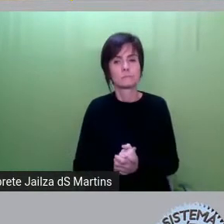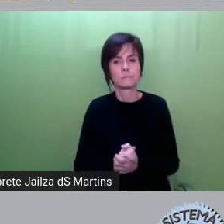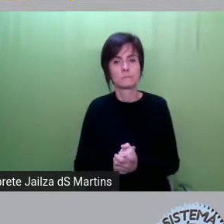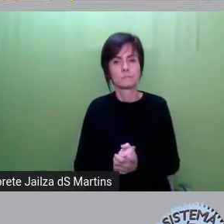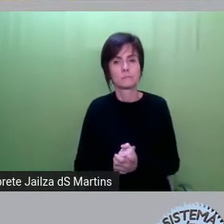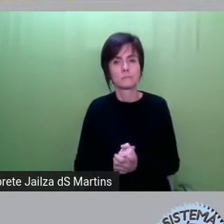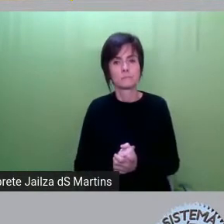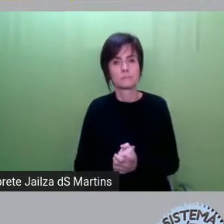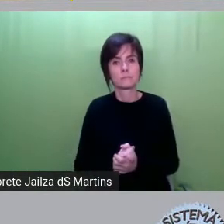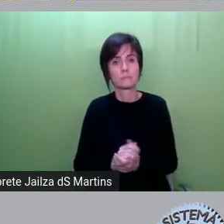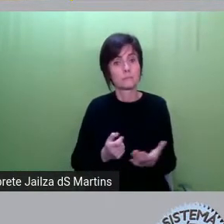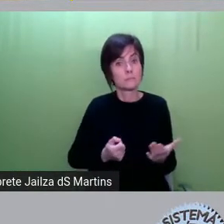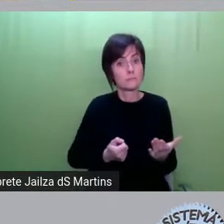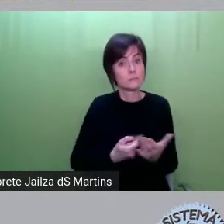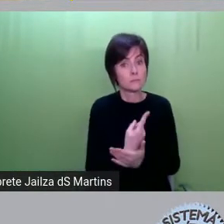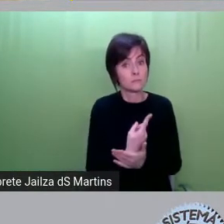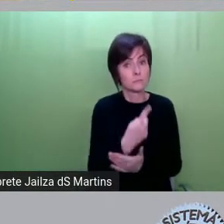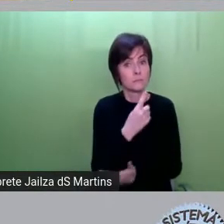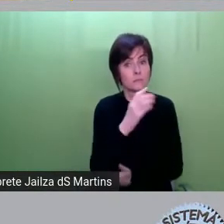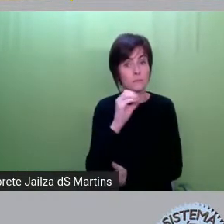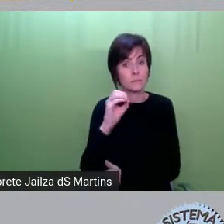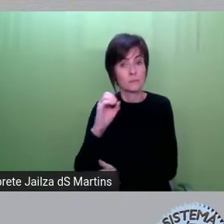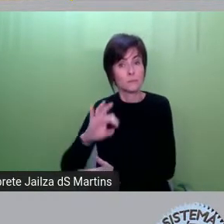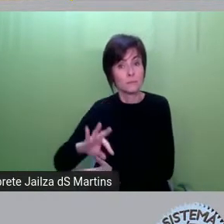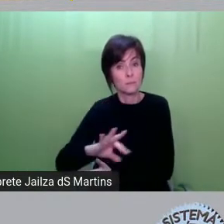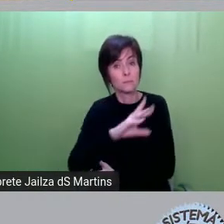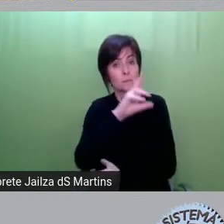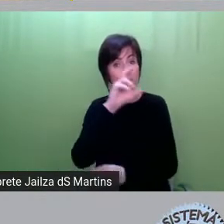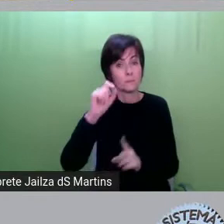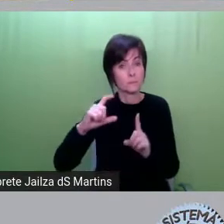Eu compro 100 milhões de dólares,